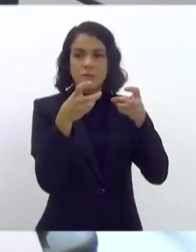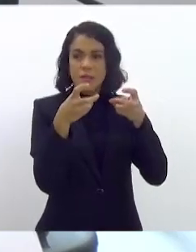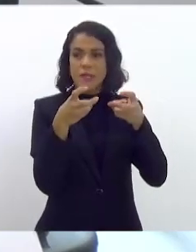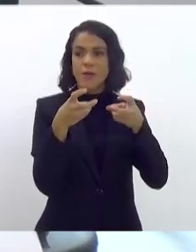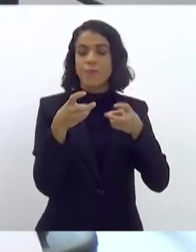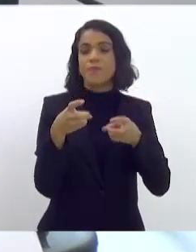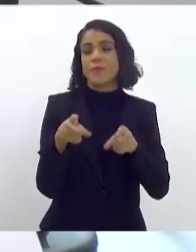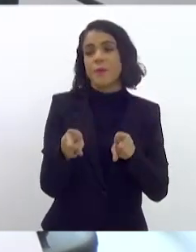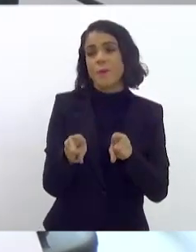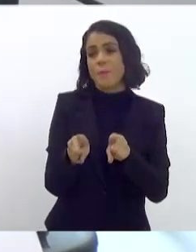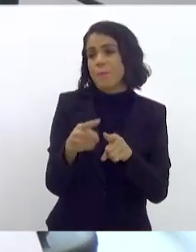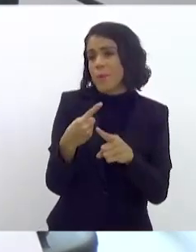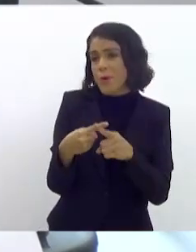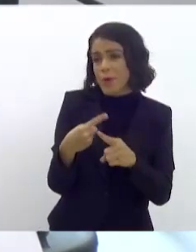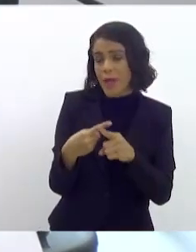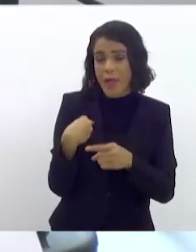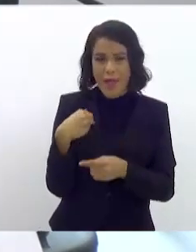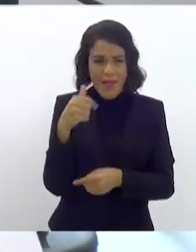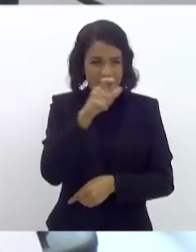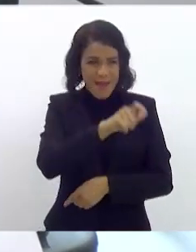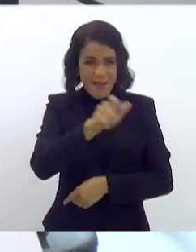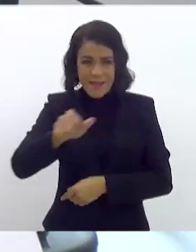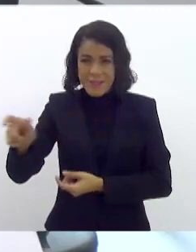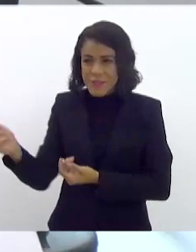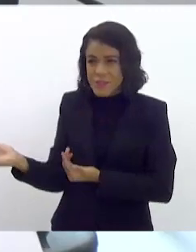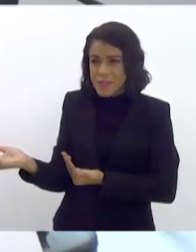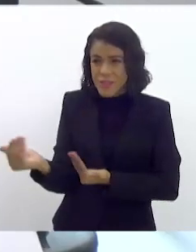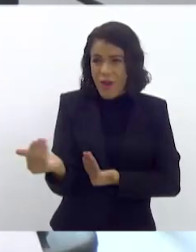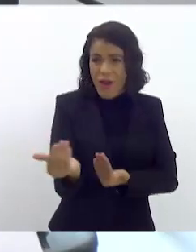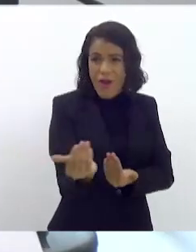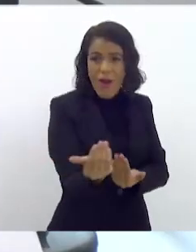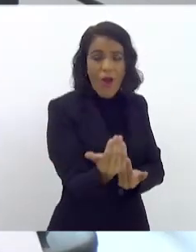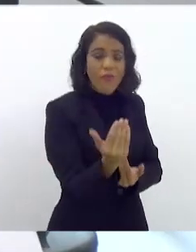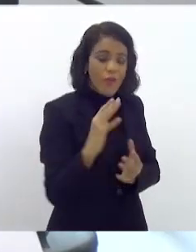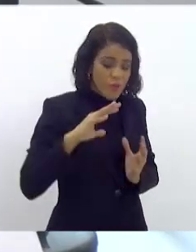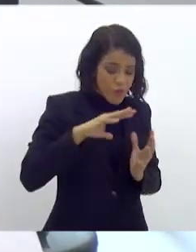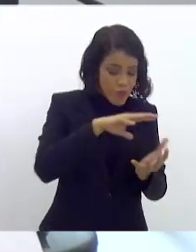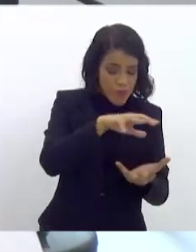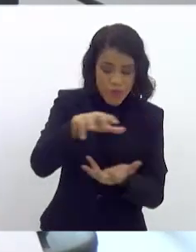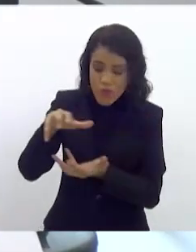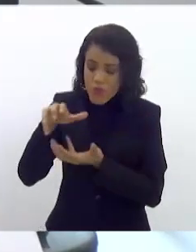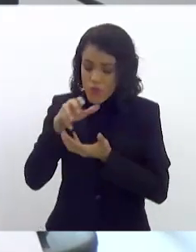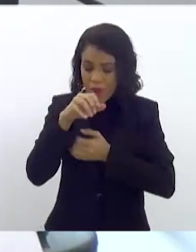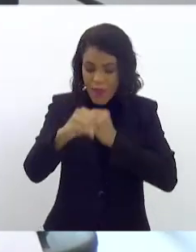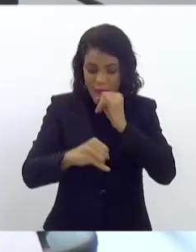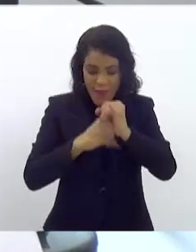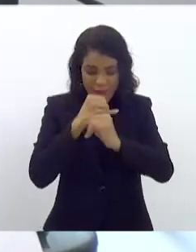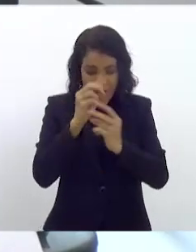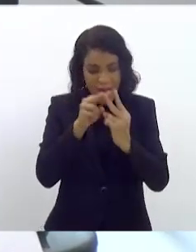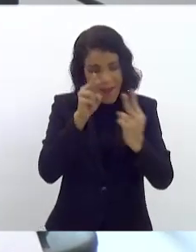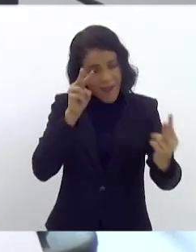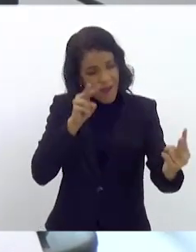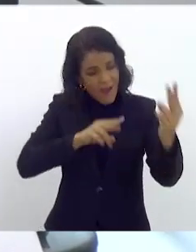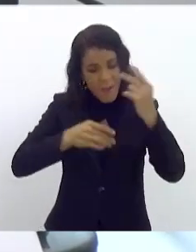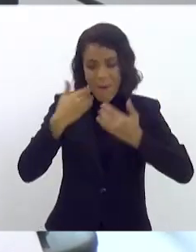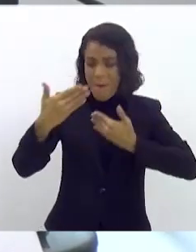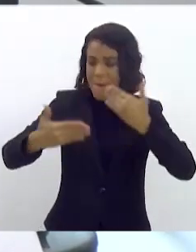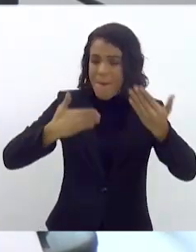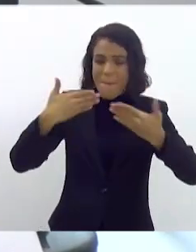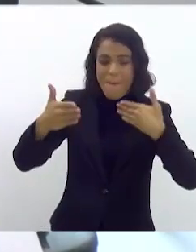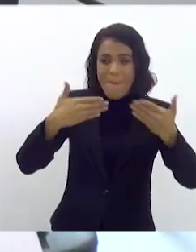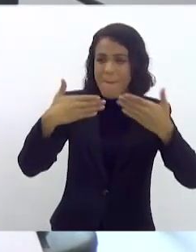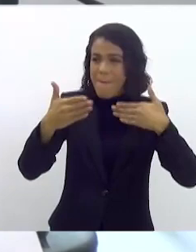que essas jovens, elas vivem muito no mundo virtual, conversando, e fica sabendo de outras